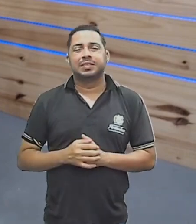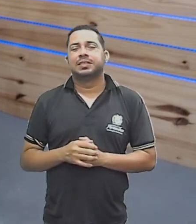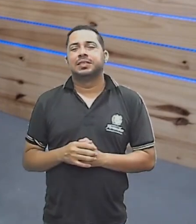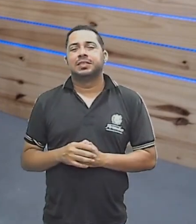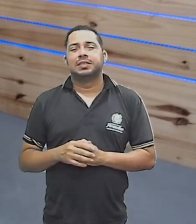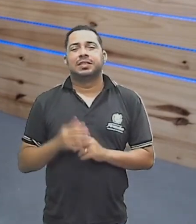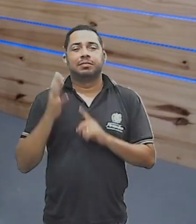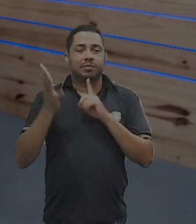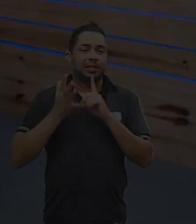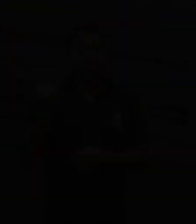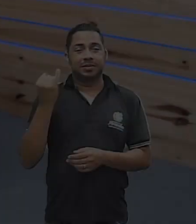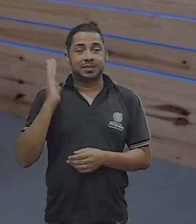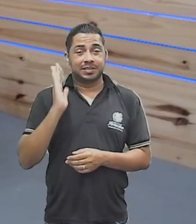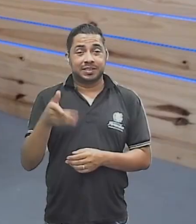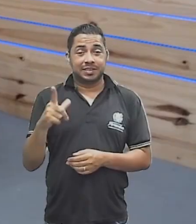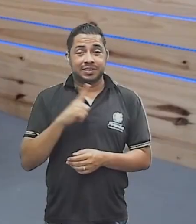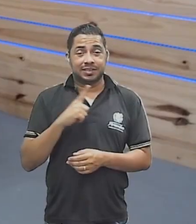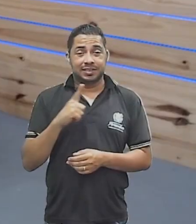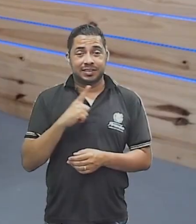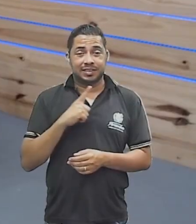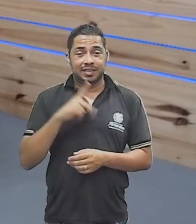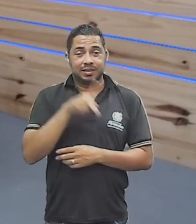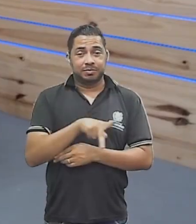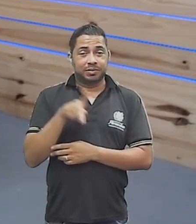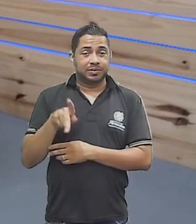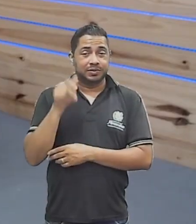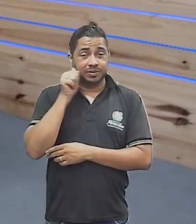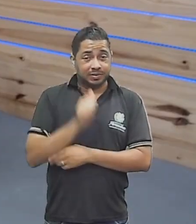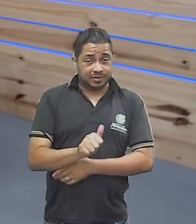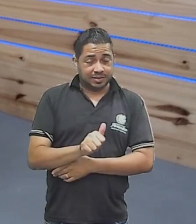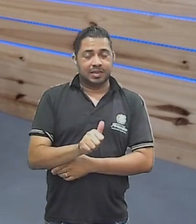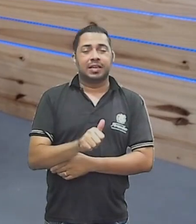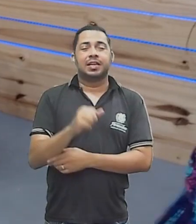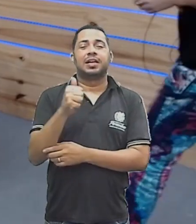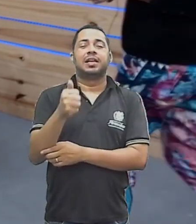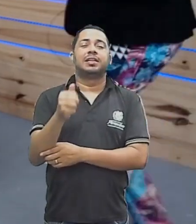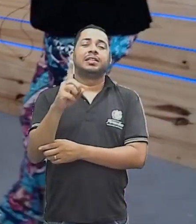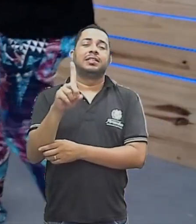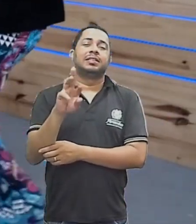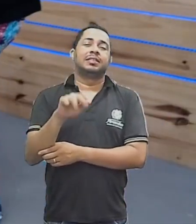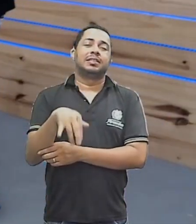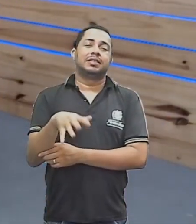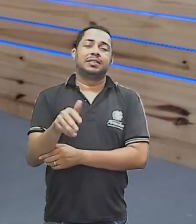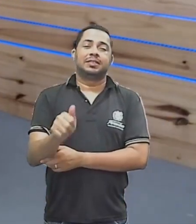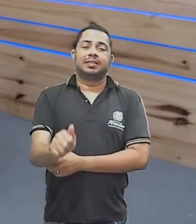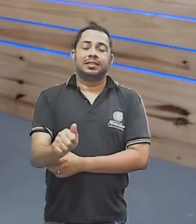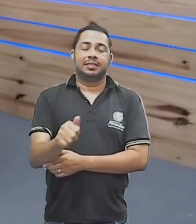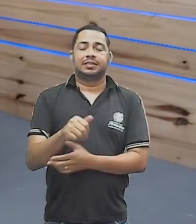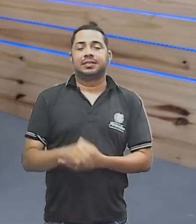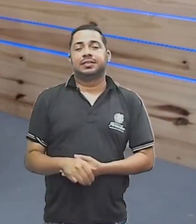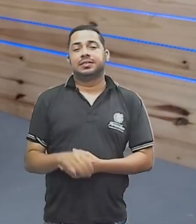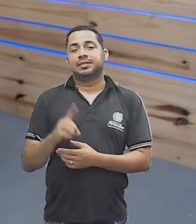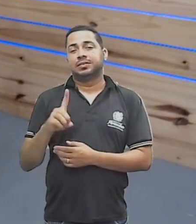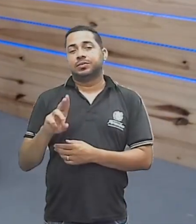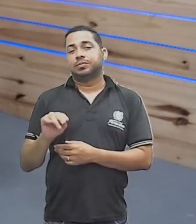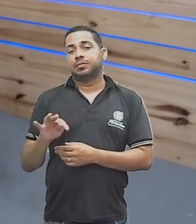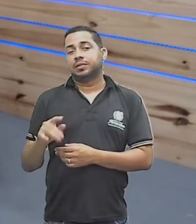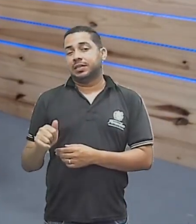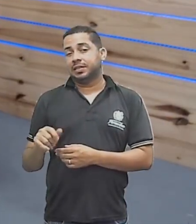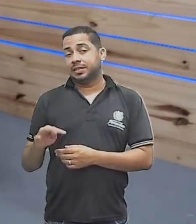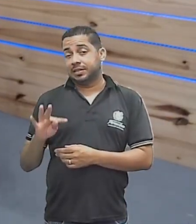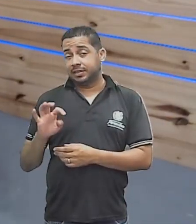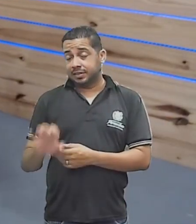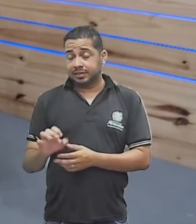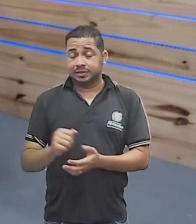próxima palestrante também, né? A professora Adriana, né? A professora Adriana Duarte acabou de chegar aqui, tá